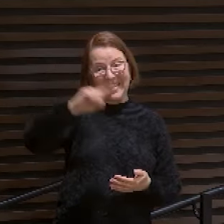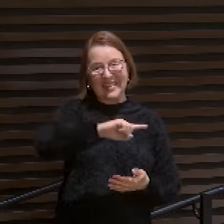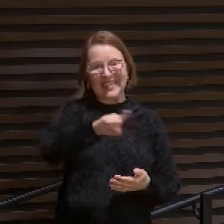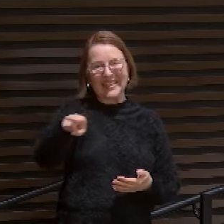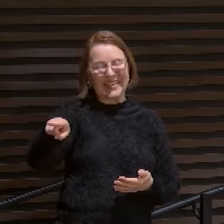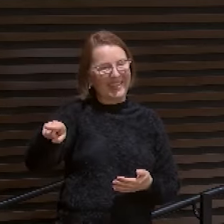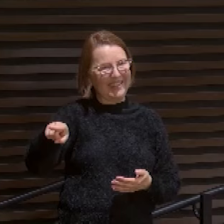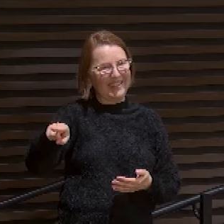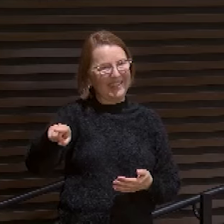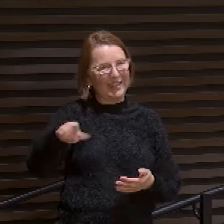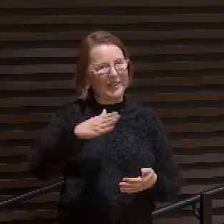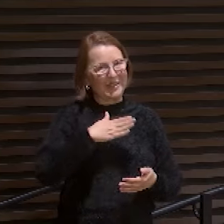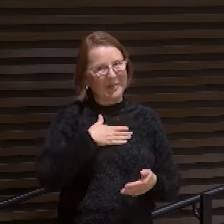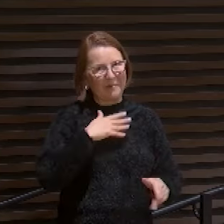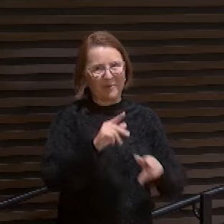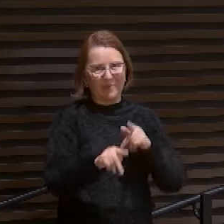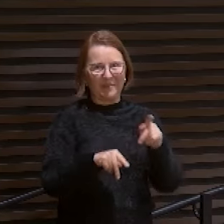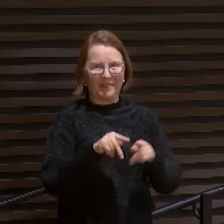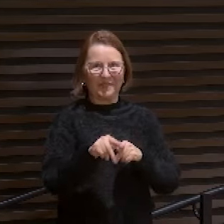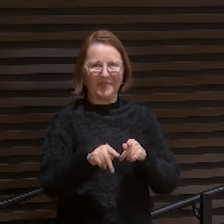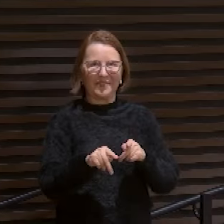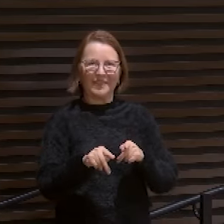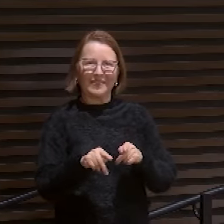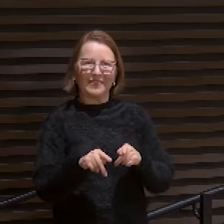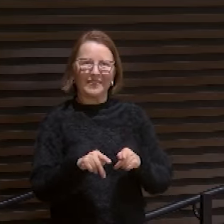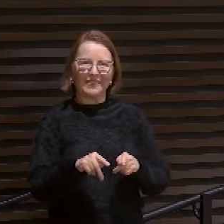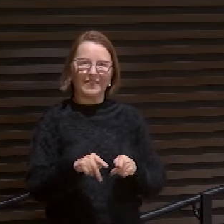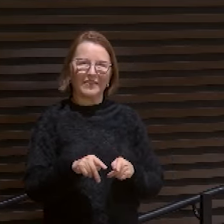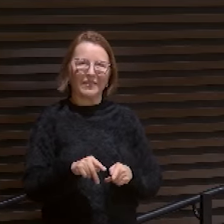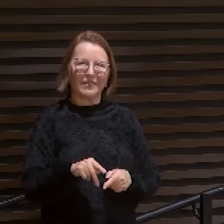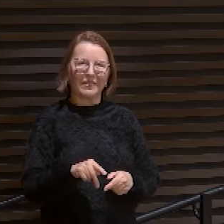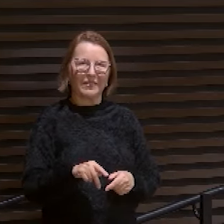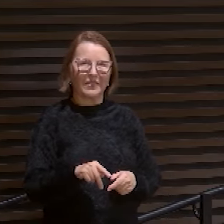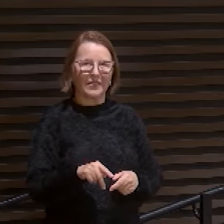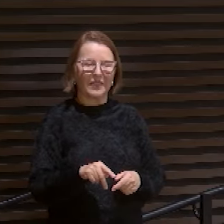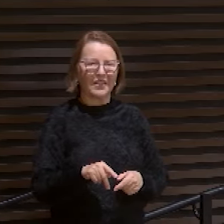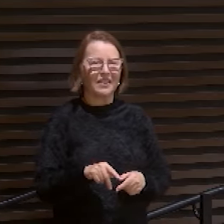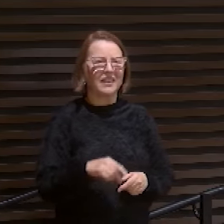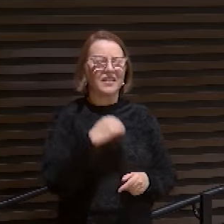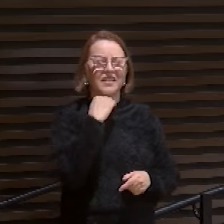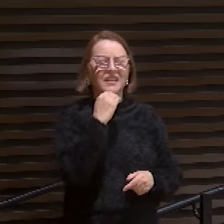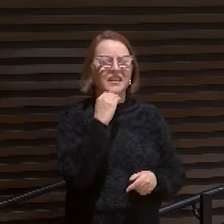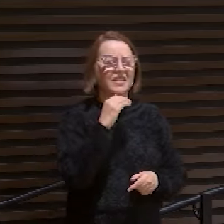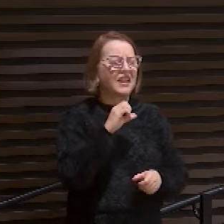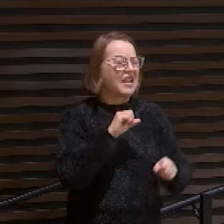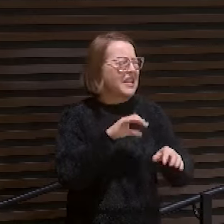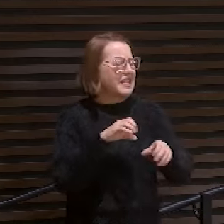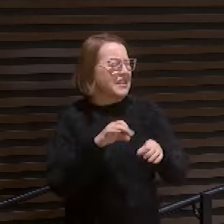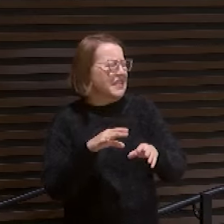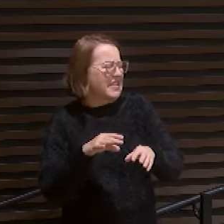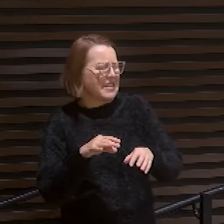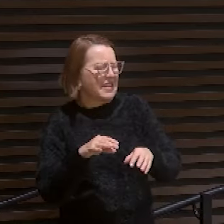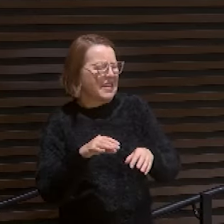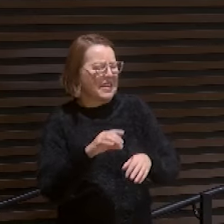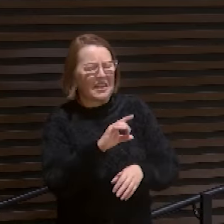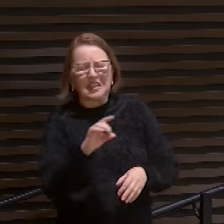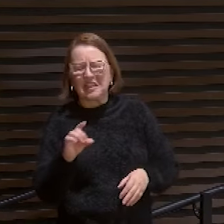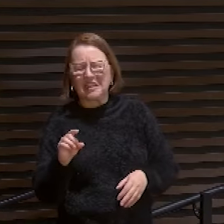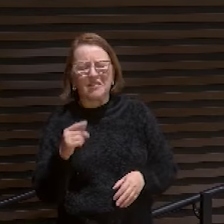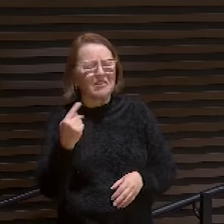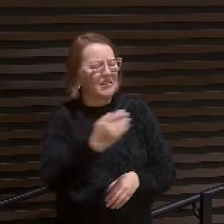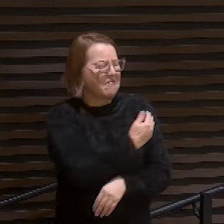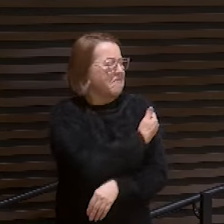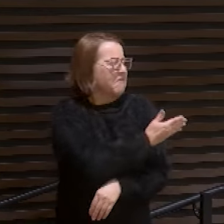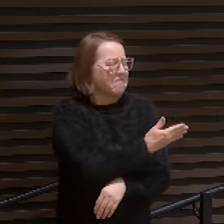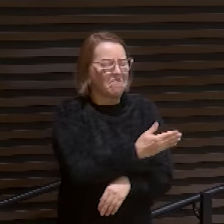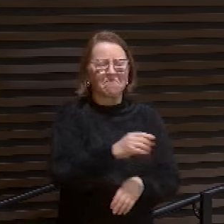serão o meu povo. Não ensinará jamais cada um ao seu próximo, nem cada